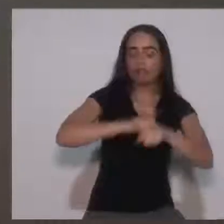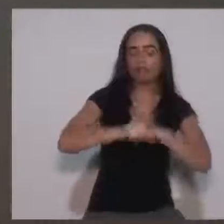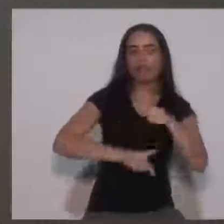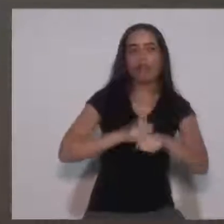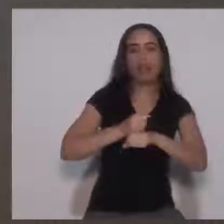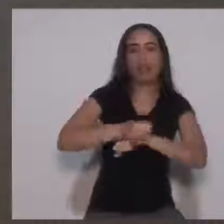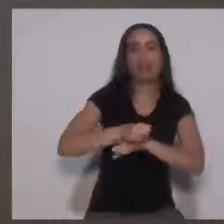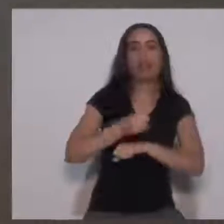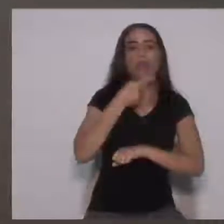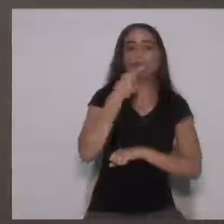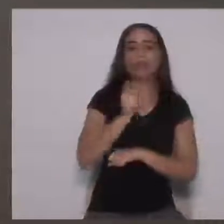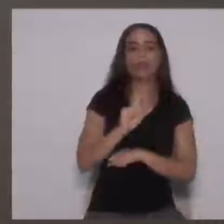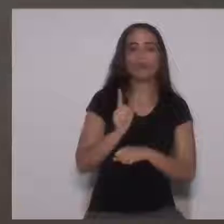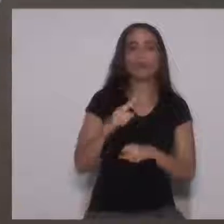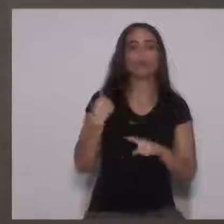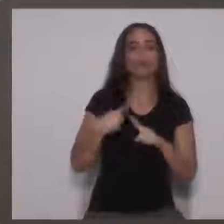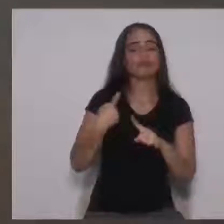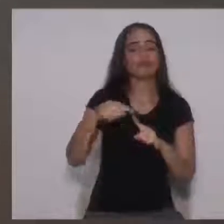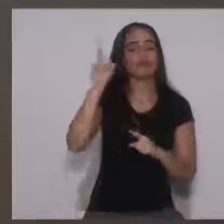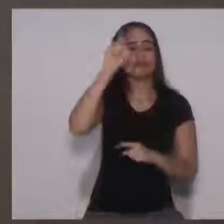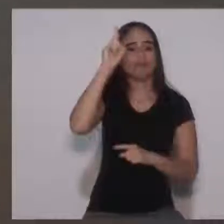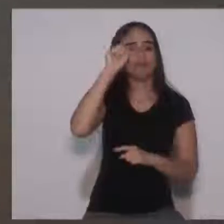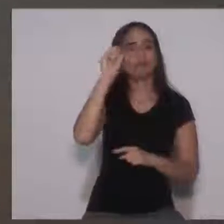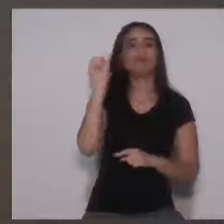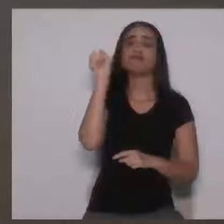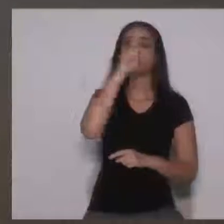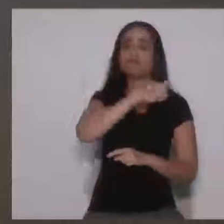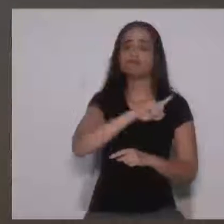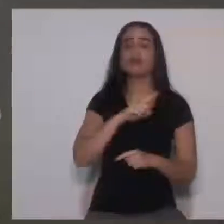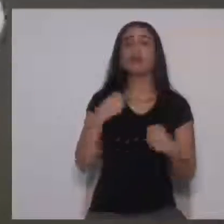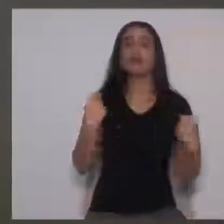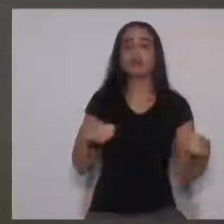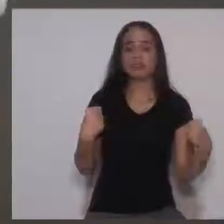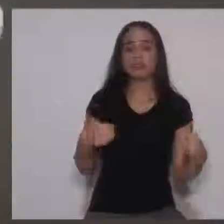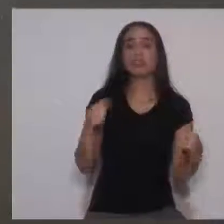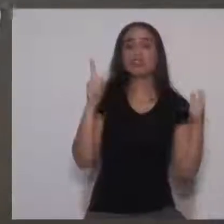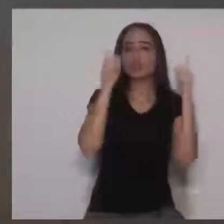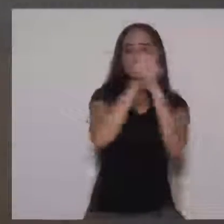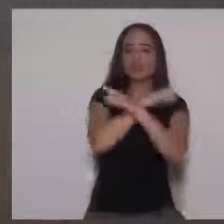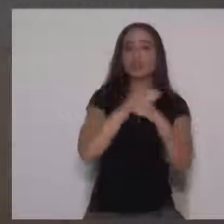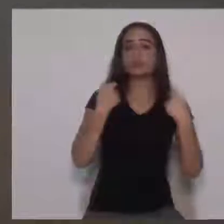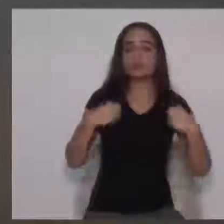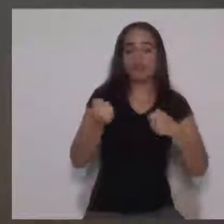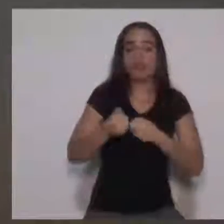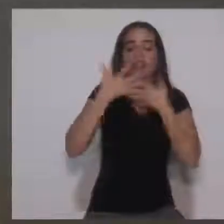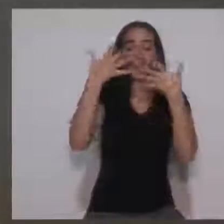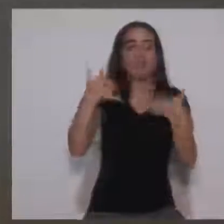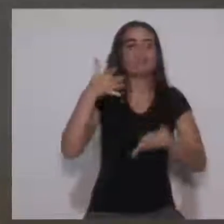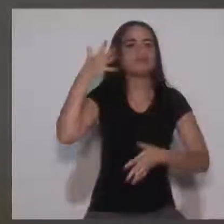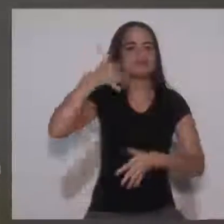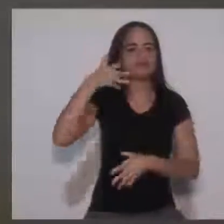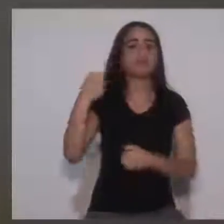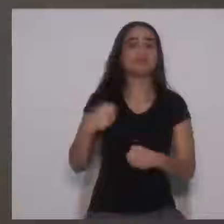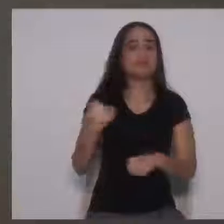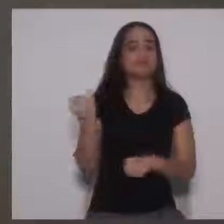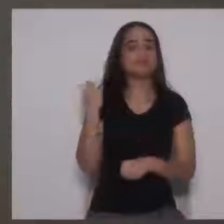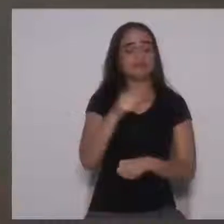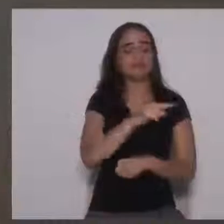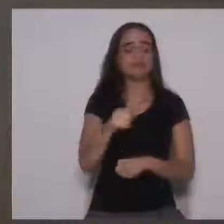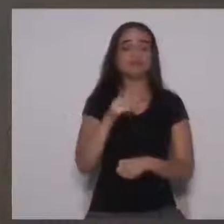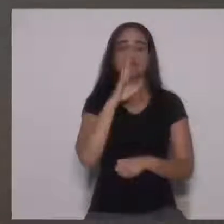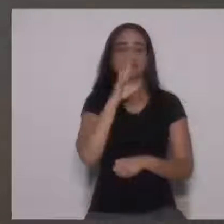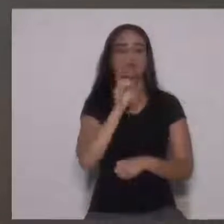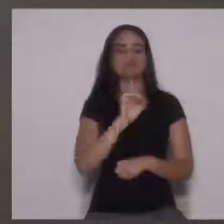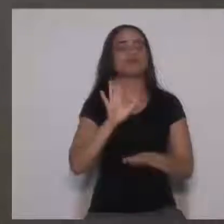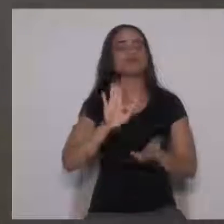não fala dos espinhos. Acho que tem que vir aqui e falar disso também. Vocês não falam, eu falo, tá bom? Porque eu sei o que é